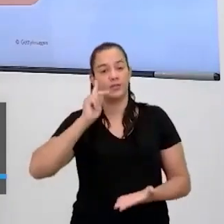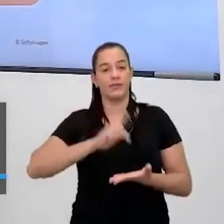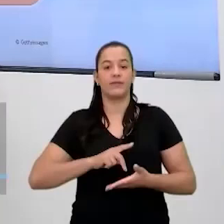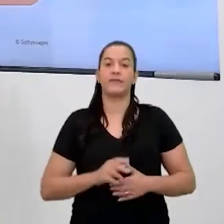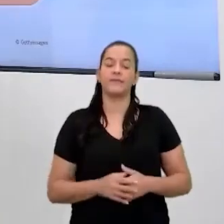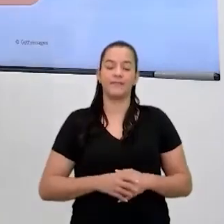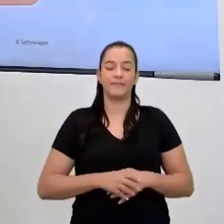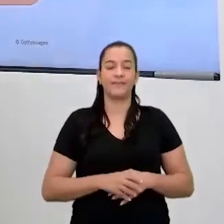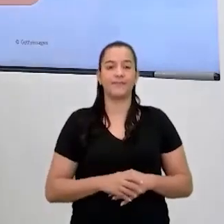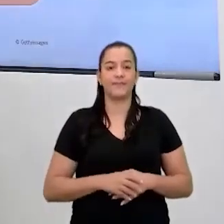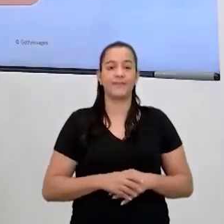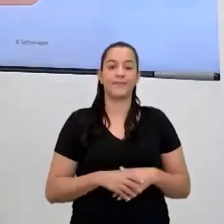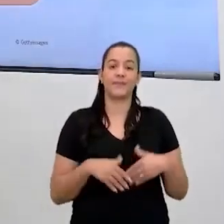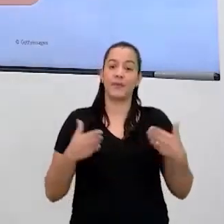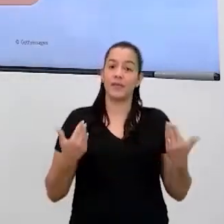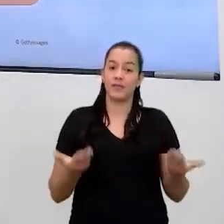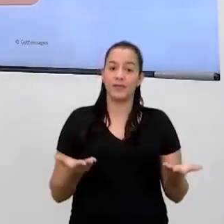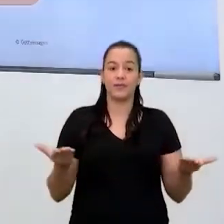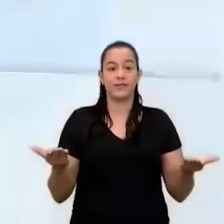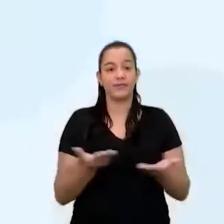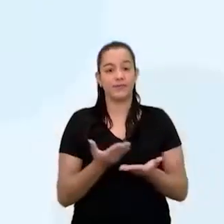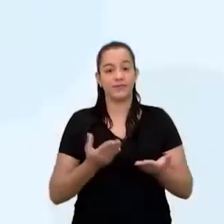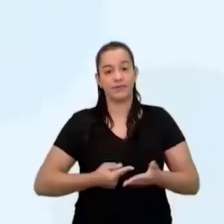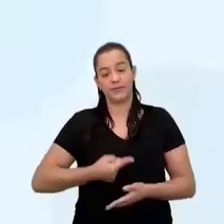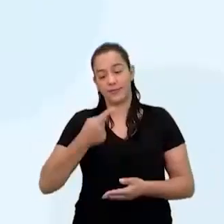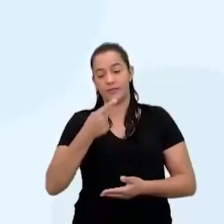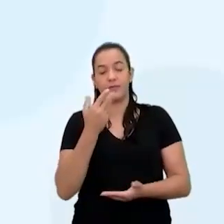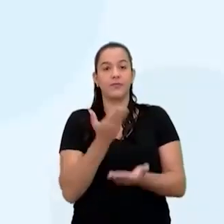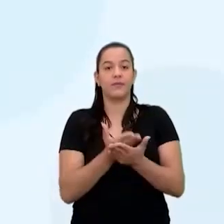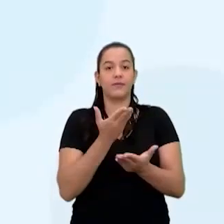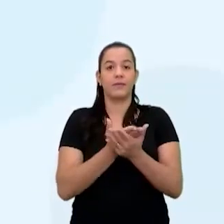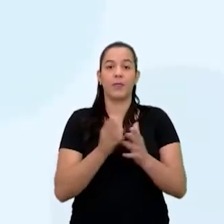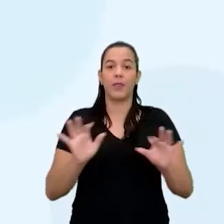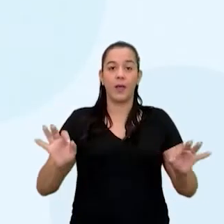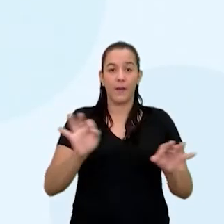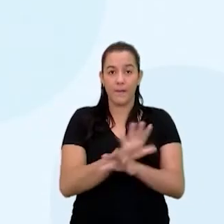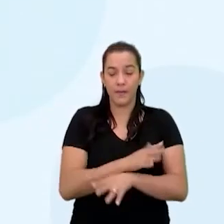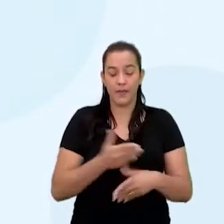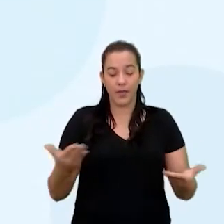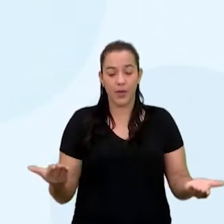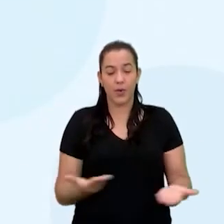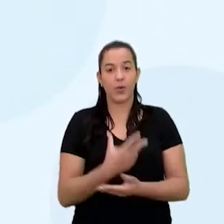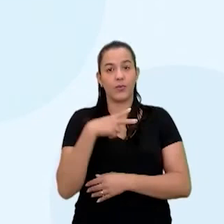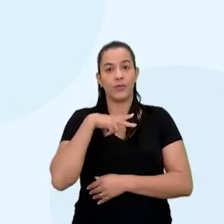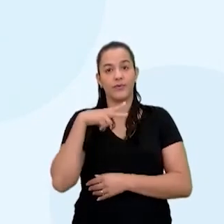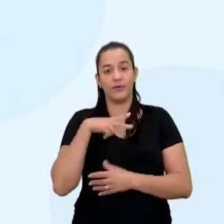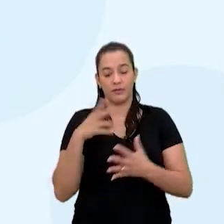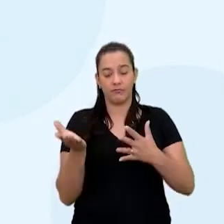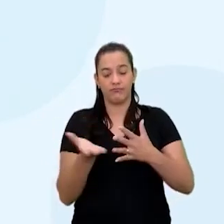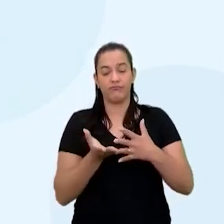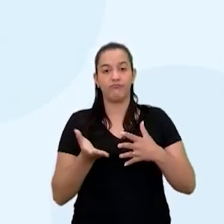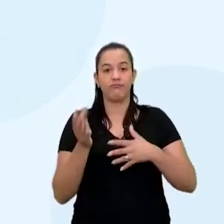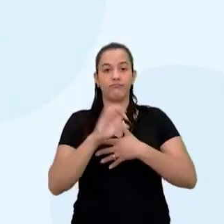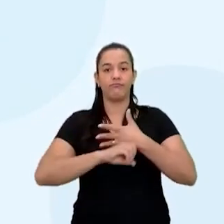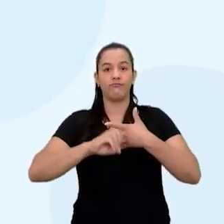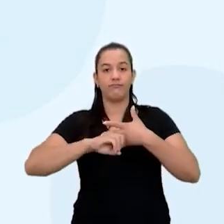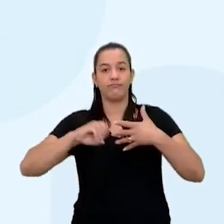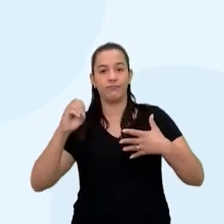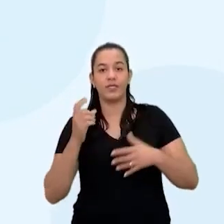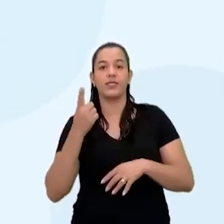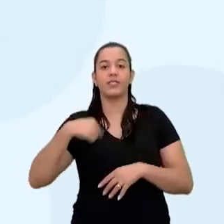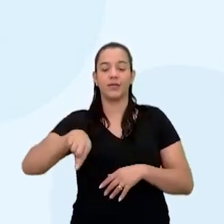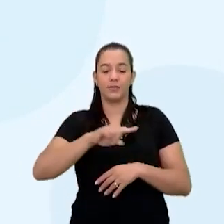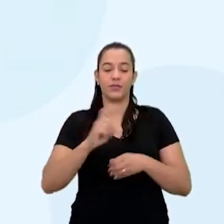merece. Gente, a gente encerrou aqui a primeira parte da aula, vamos para o momento da interação e daqui a pouquinho